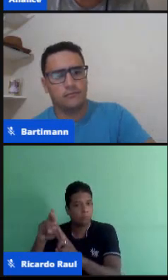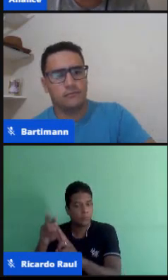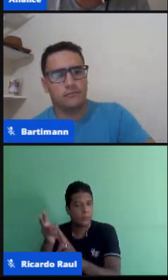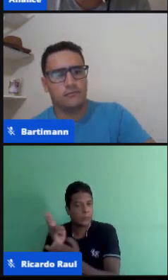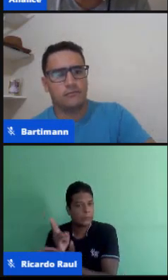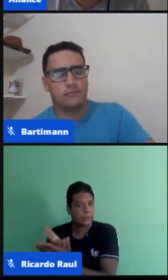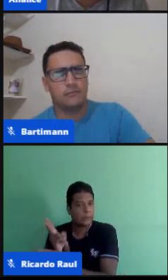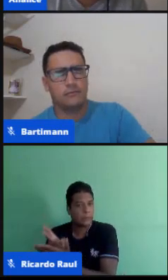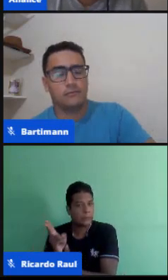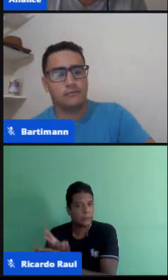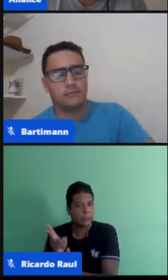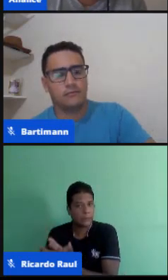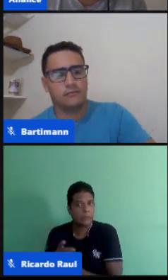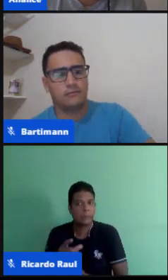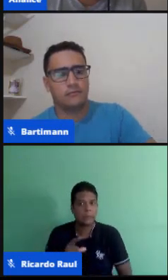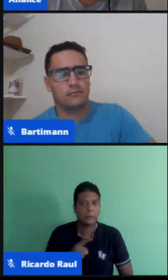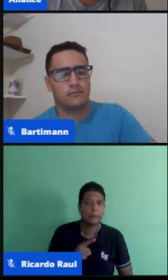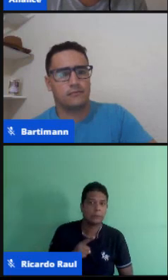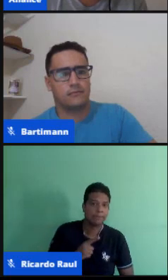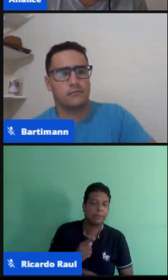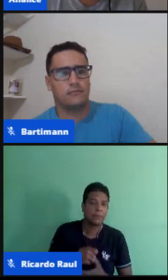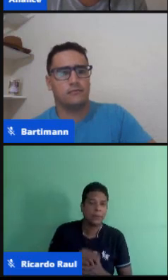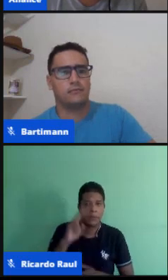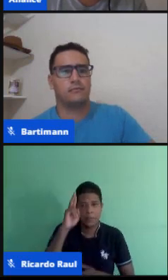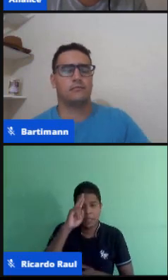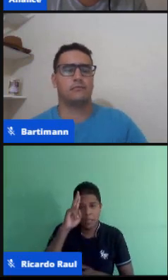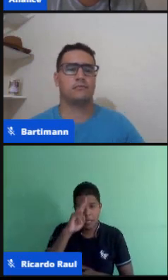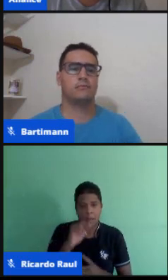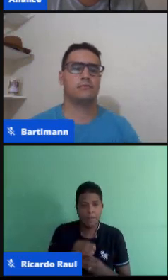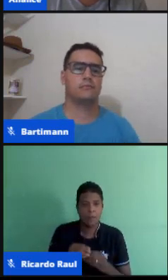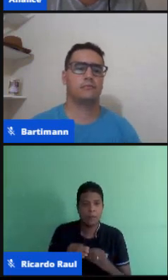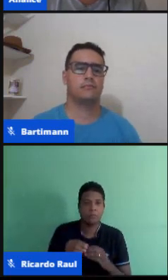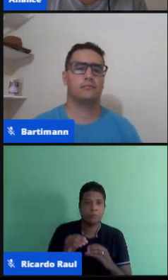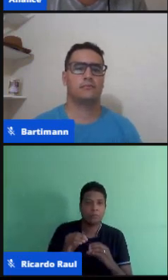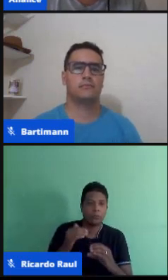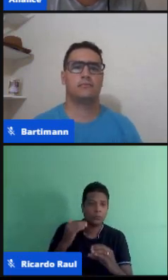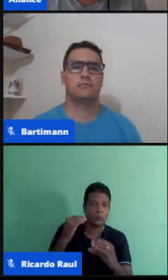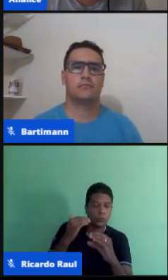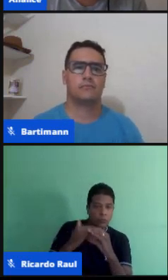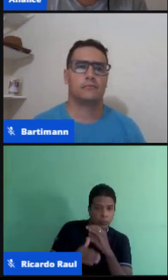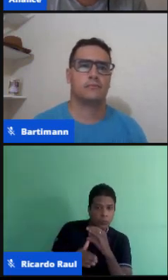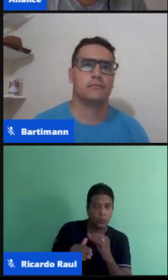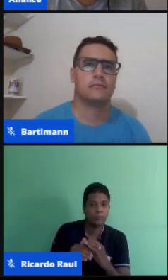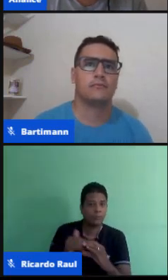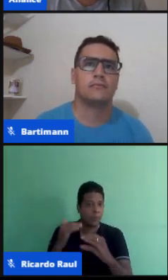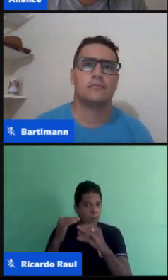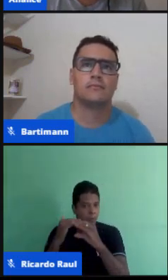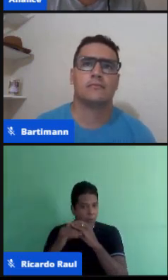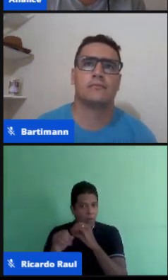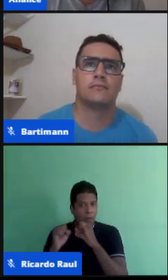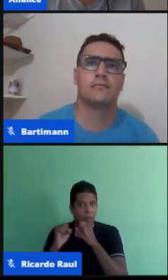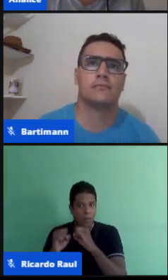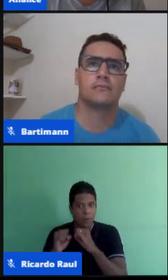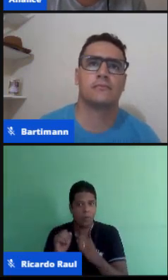gente tem aquele canalzinho nosso, lembram, né, de comunicação, que é o nosso e-mail, né,